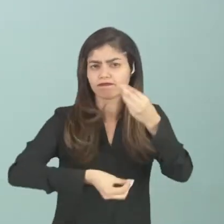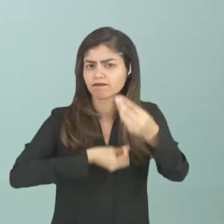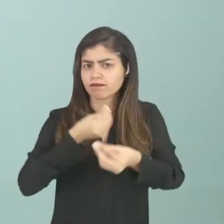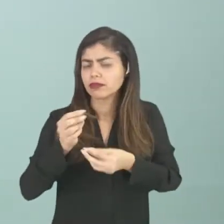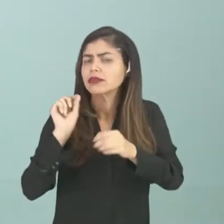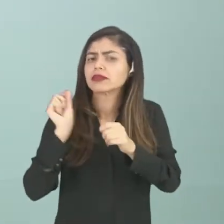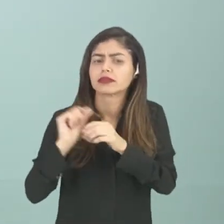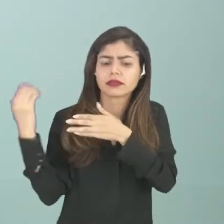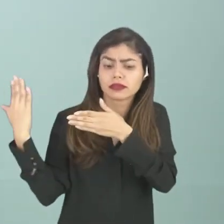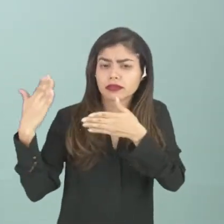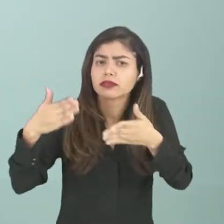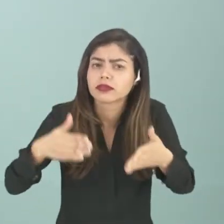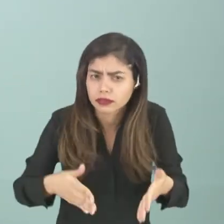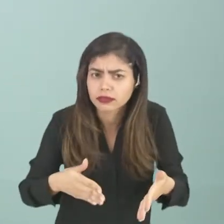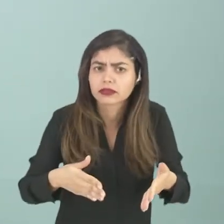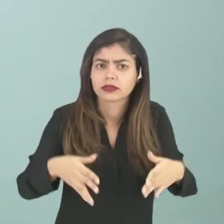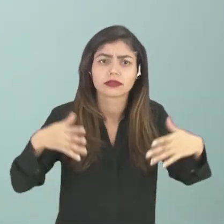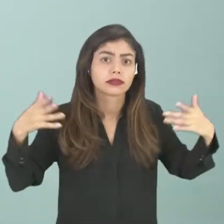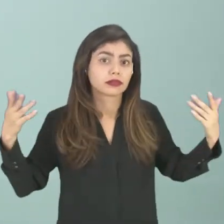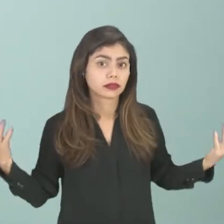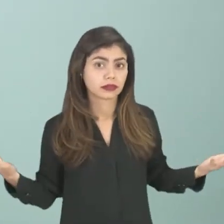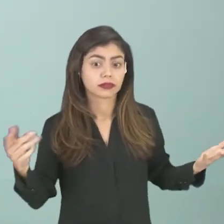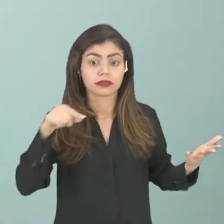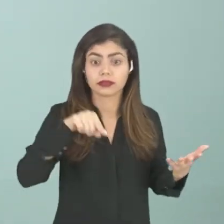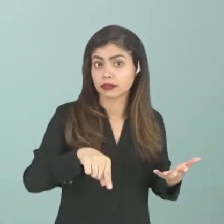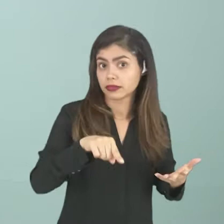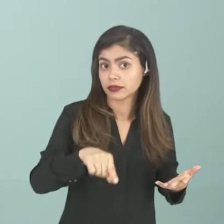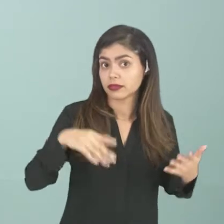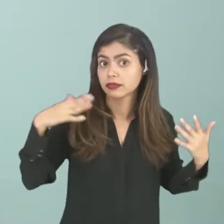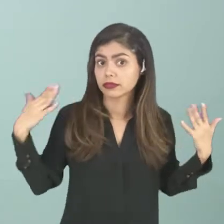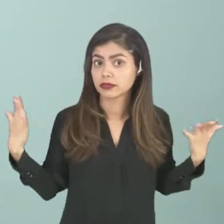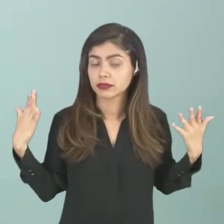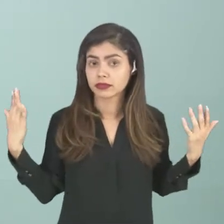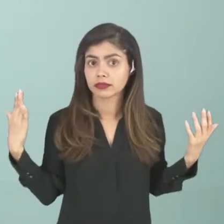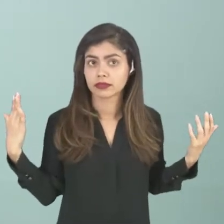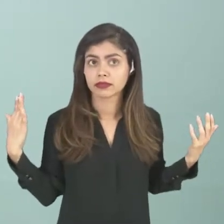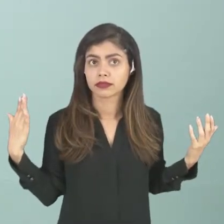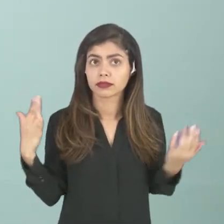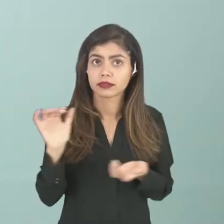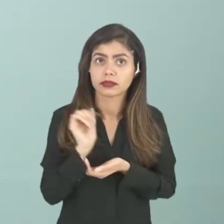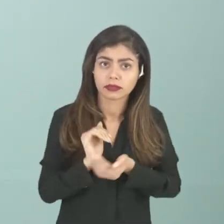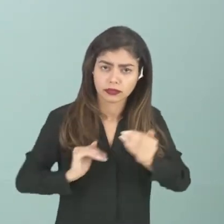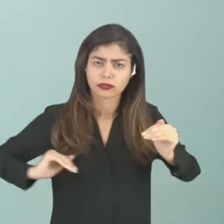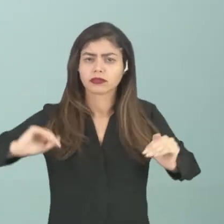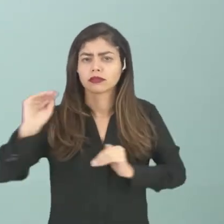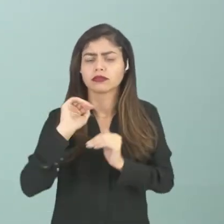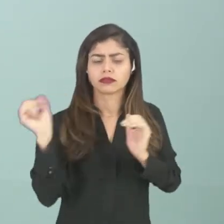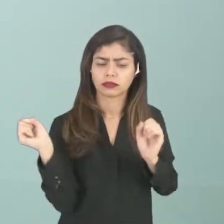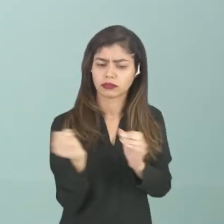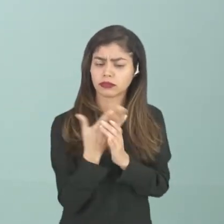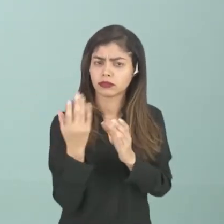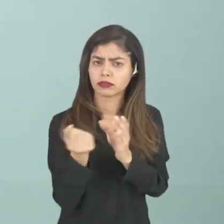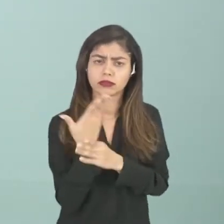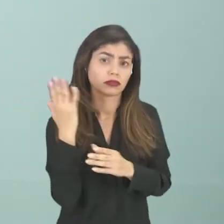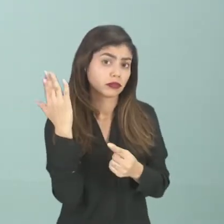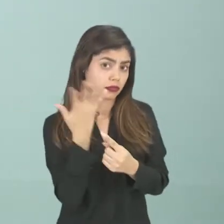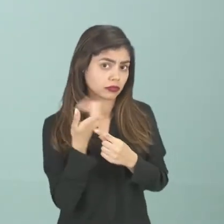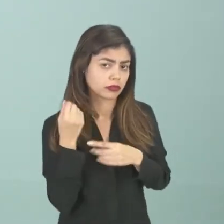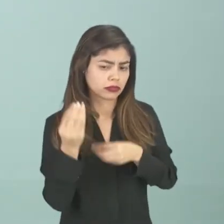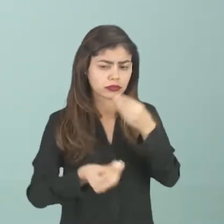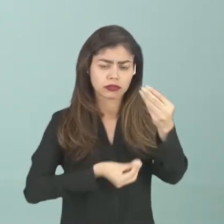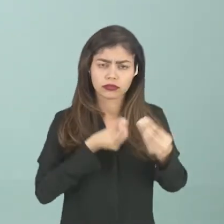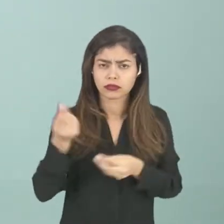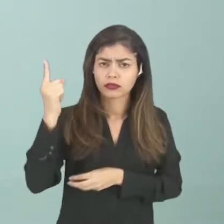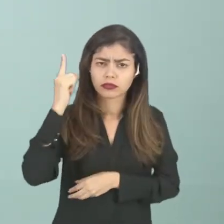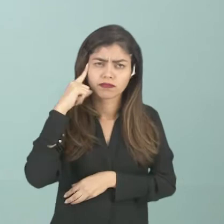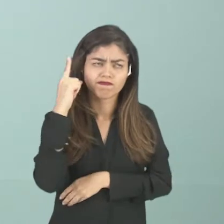ele chegou nesse ápice, né, da sua produção artística, como que ele